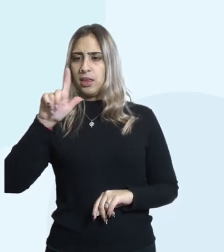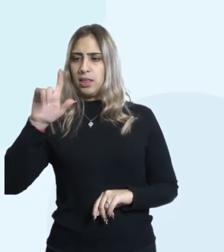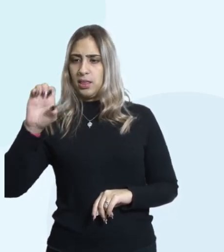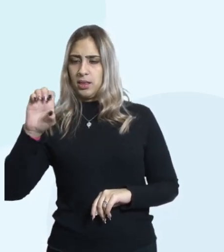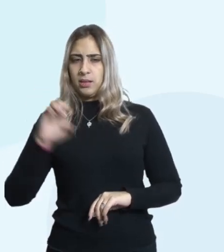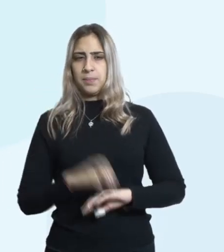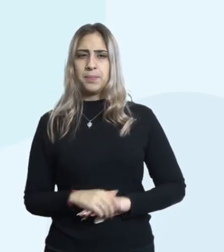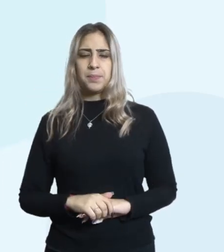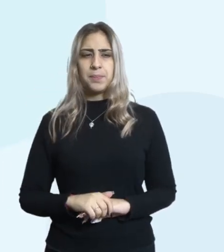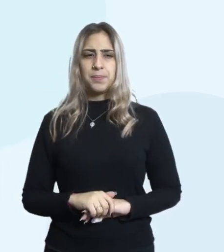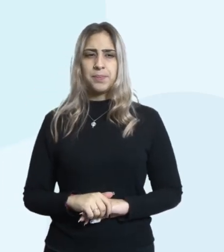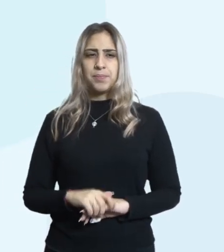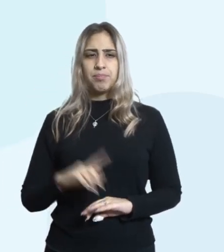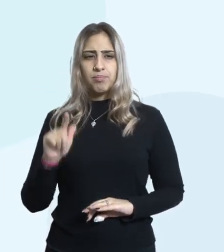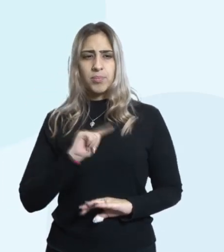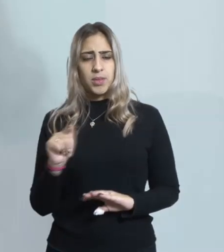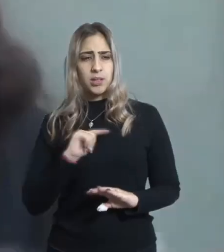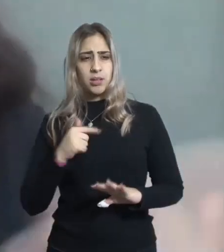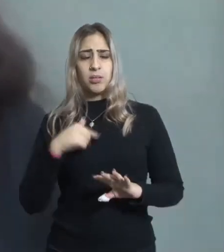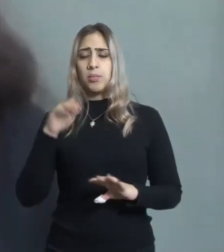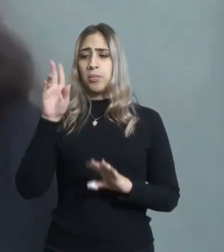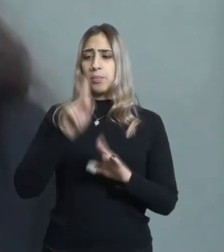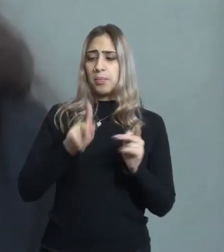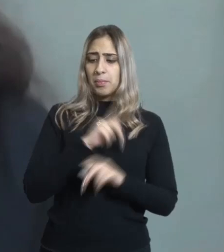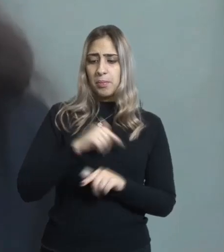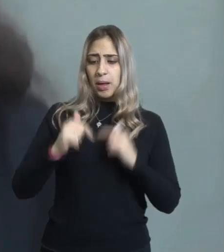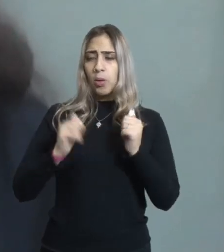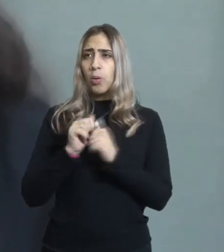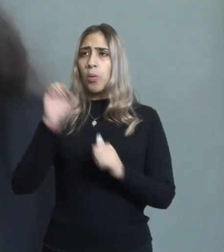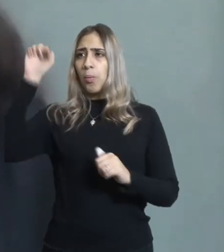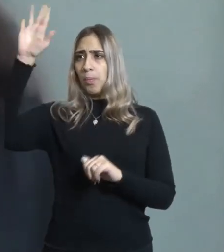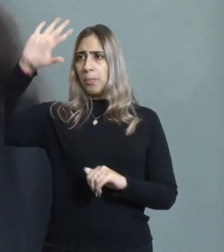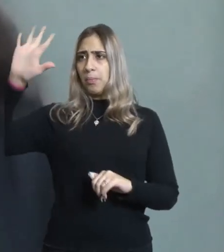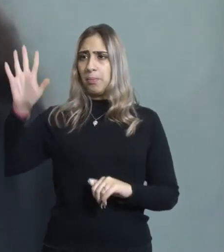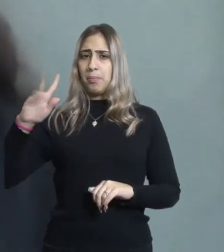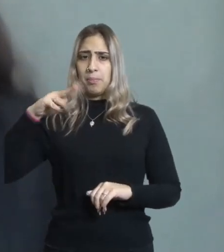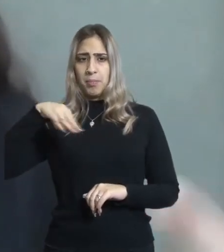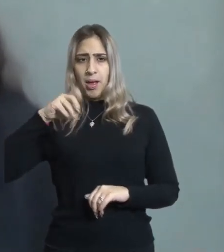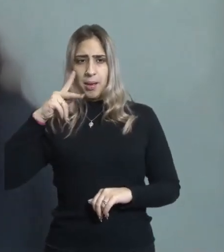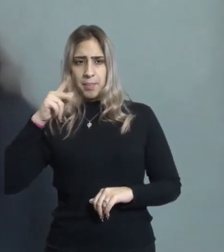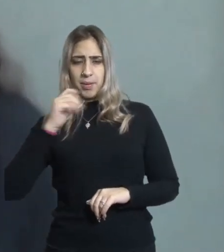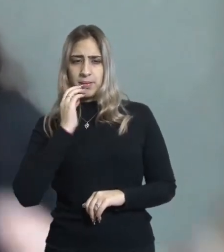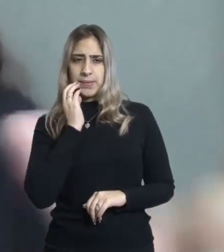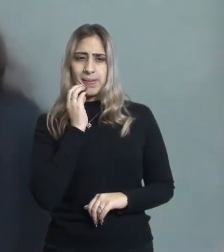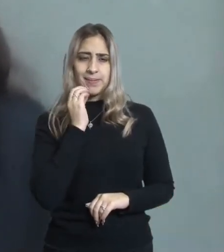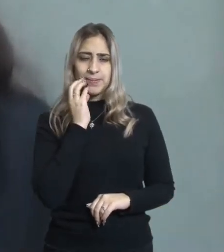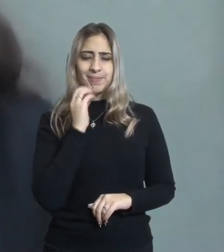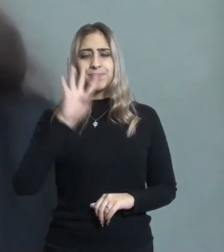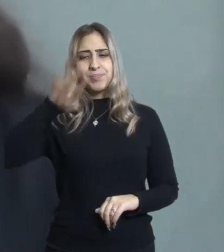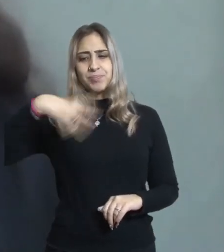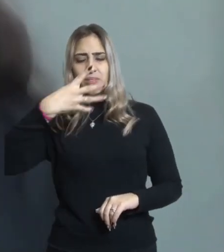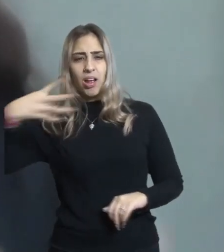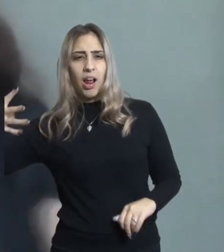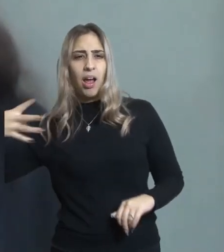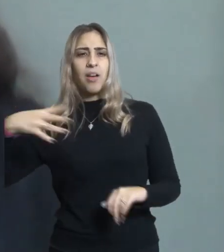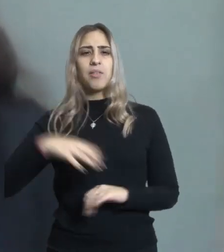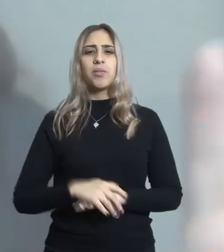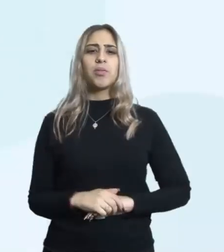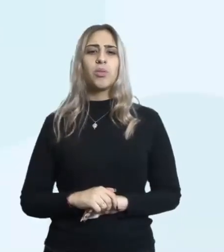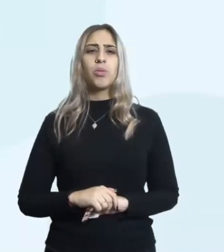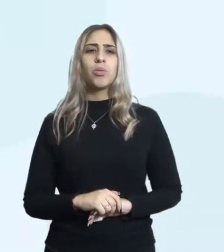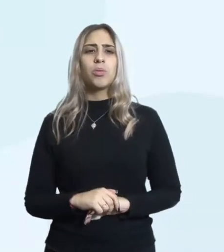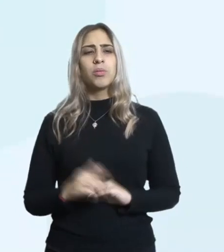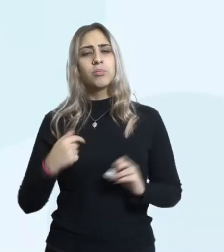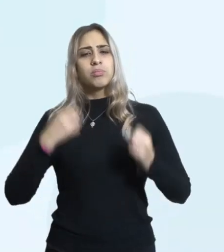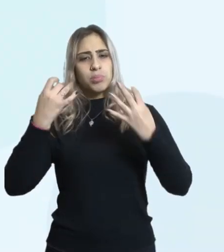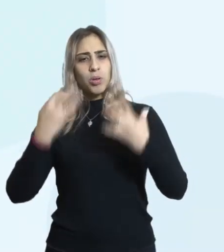um mapa adaptado, ampliado, ou mapa tátil, gráficos, a Dina também já explicou um pouquinho